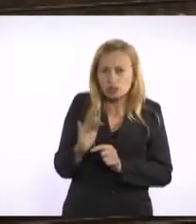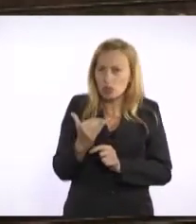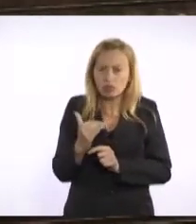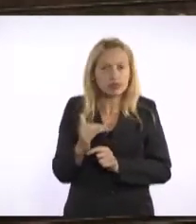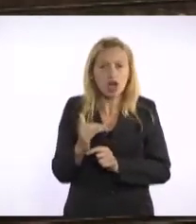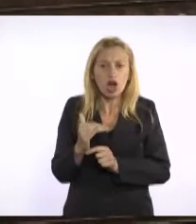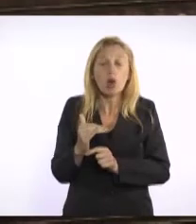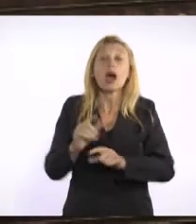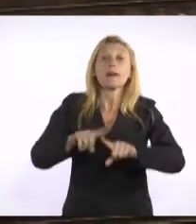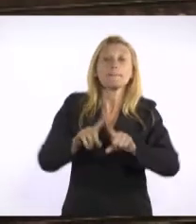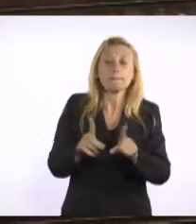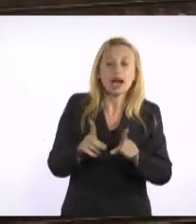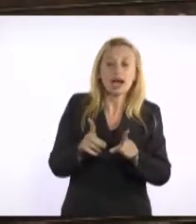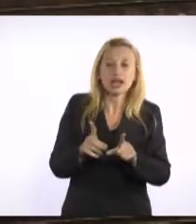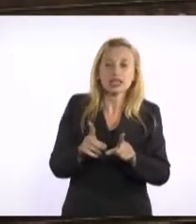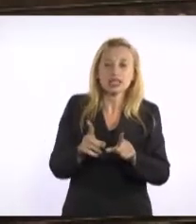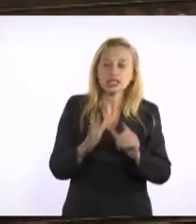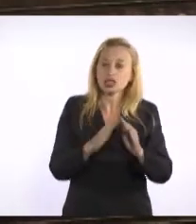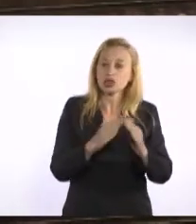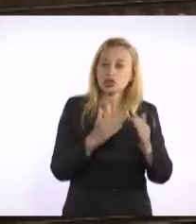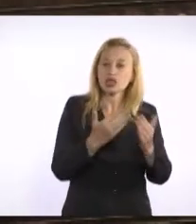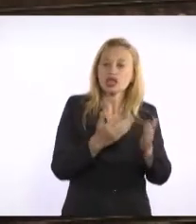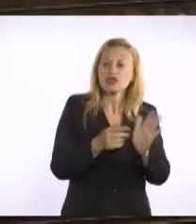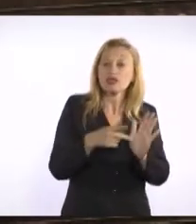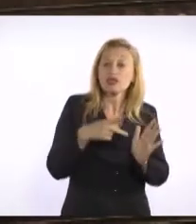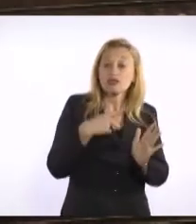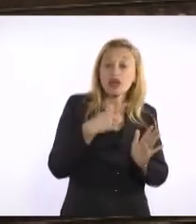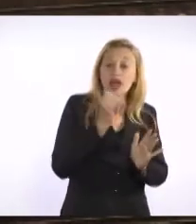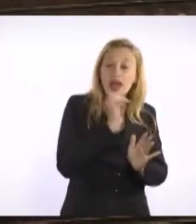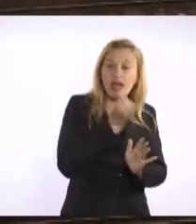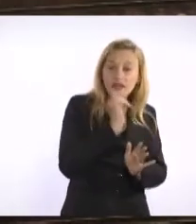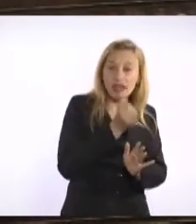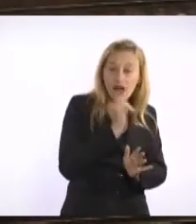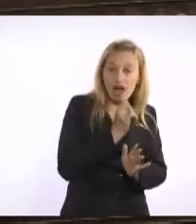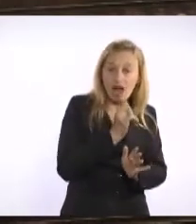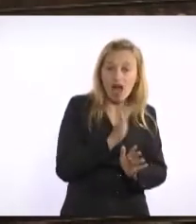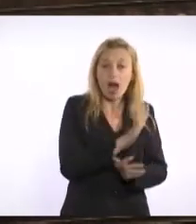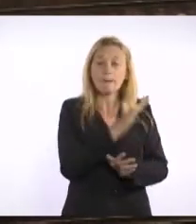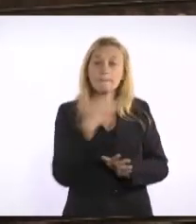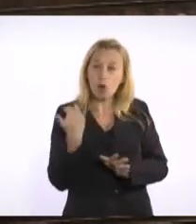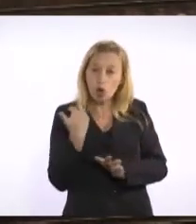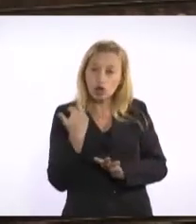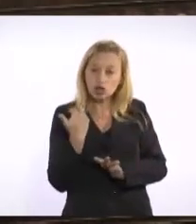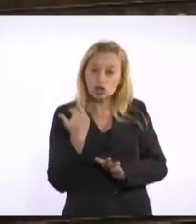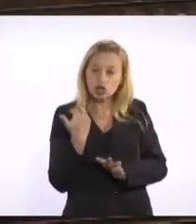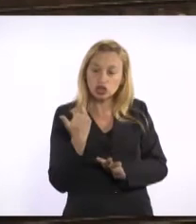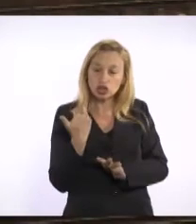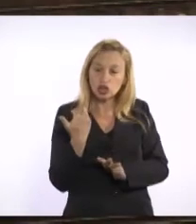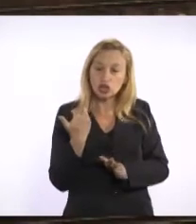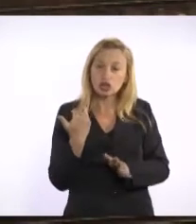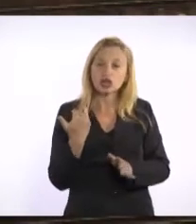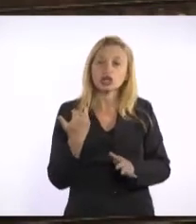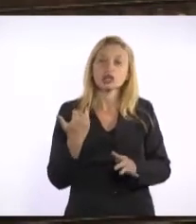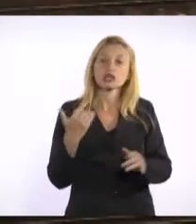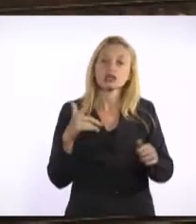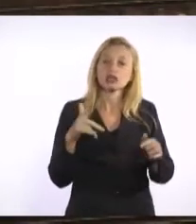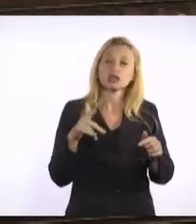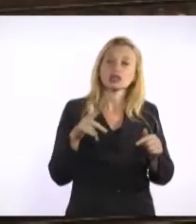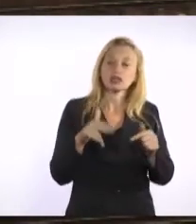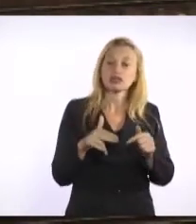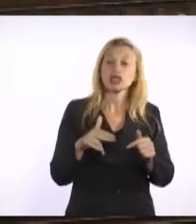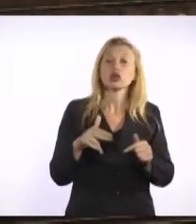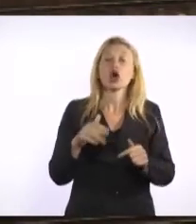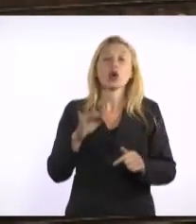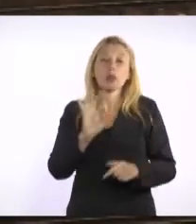inquérito concluído pela morte em oposição à intervenção policial vai pontuar como